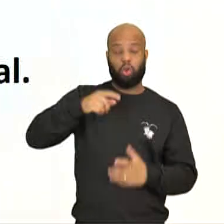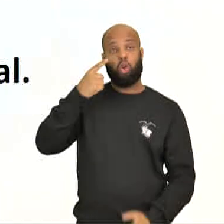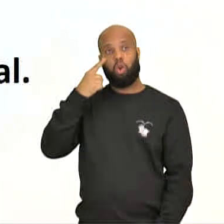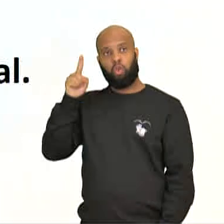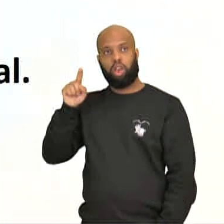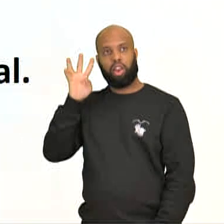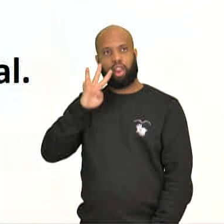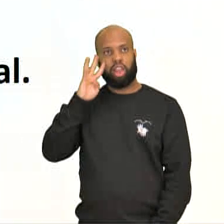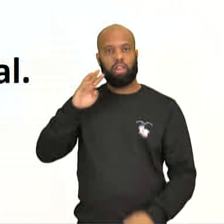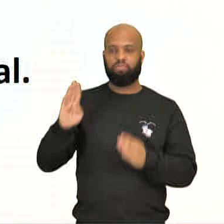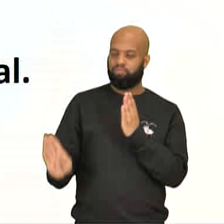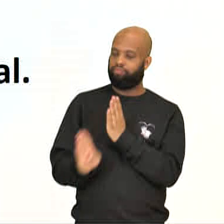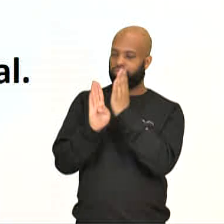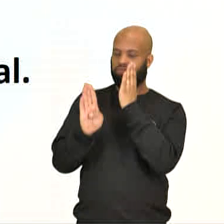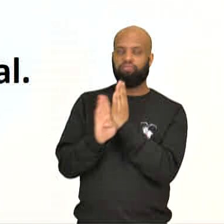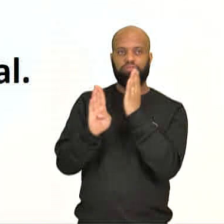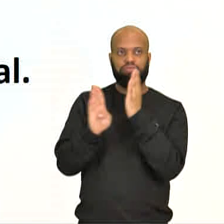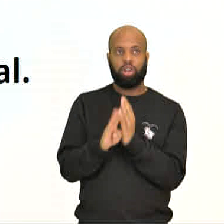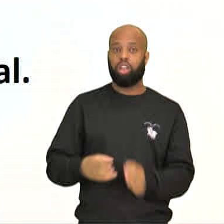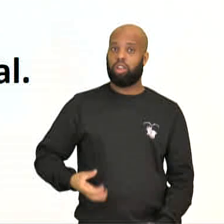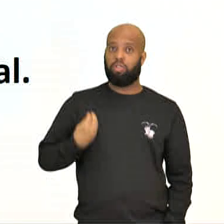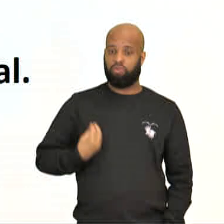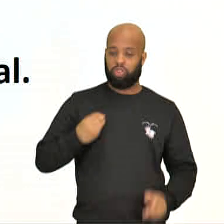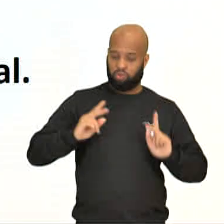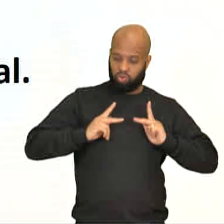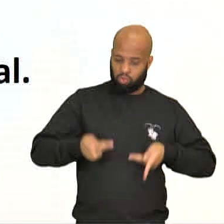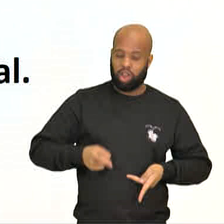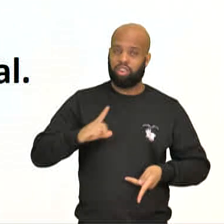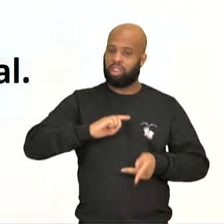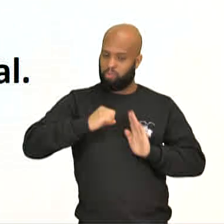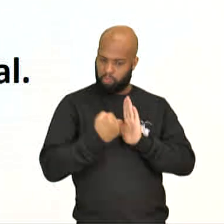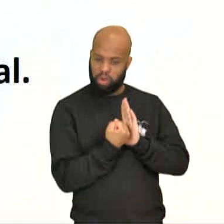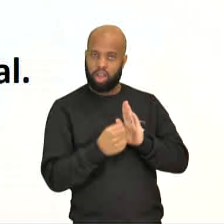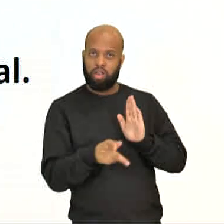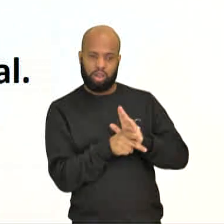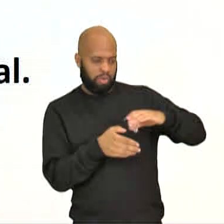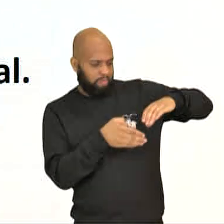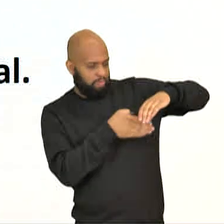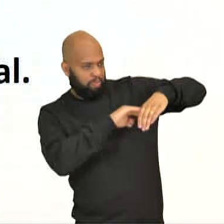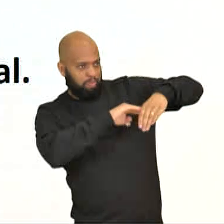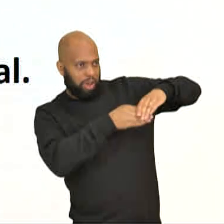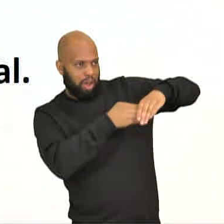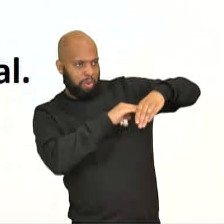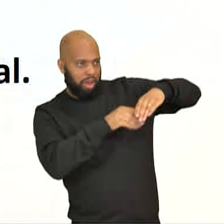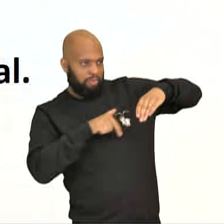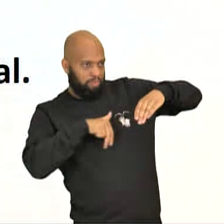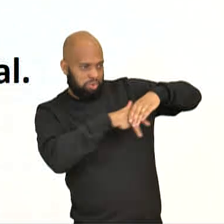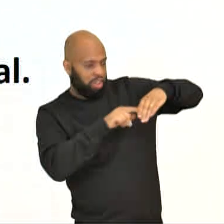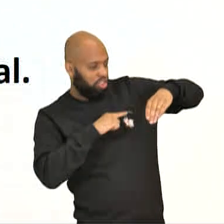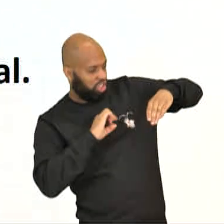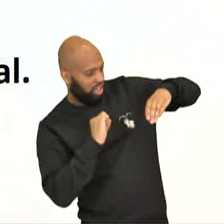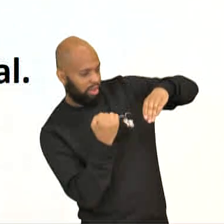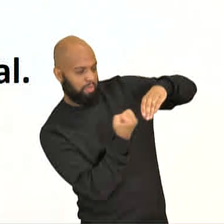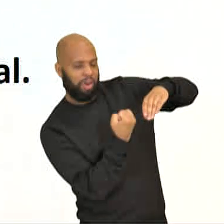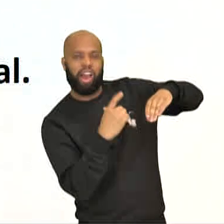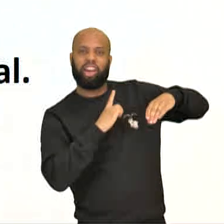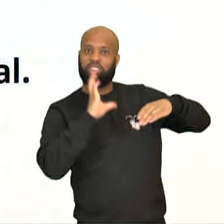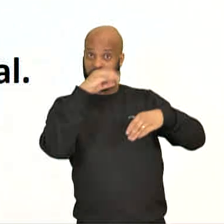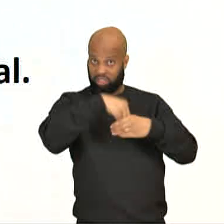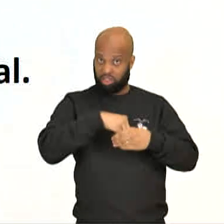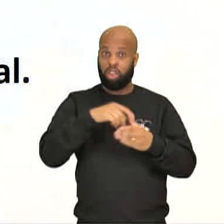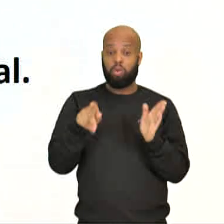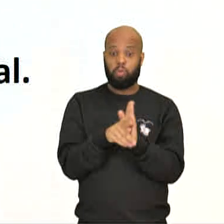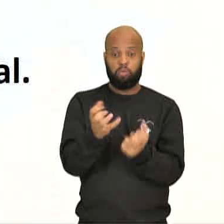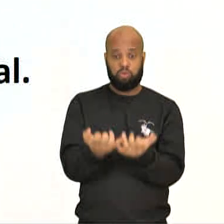bacana. Ela faz suas descobertas, presença humana, com marcas de carvão, como o professor Roberto explicou, que eram de fogueiras, né? De 58.000